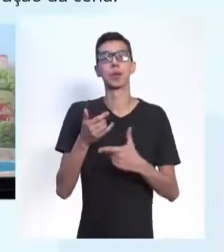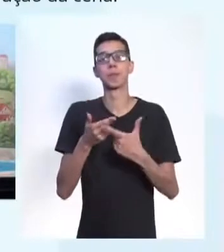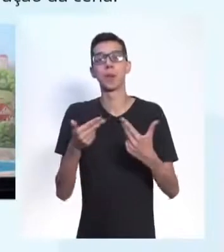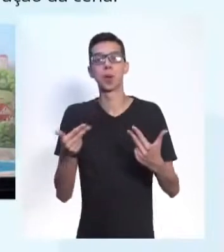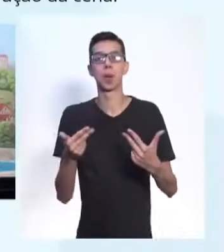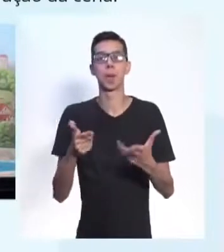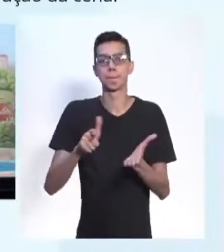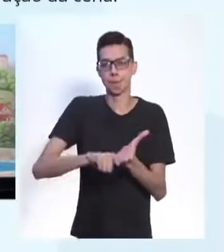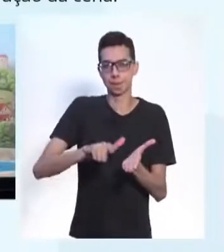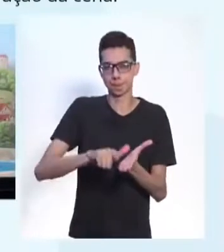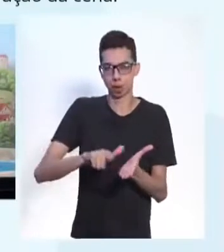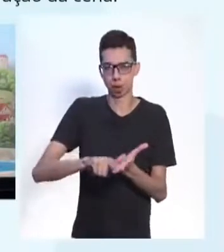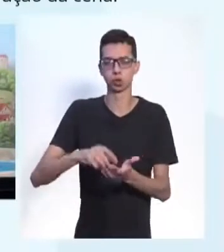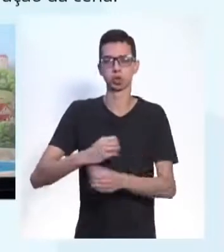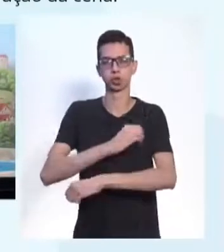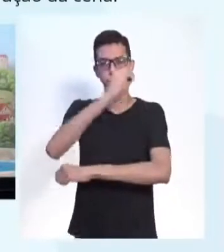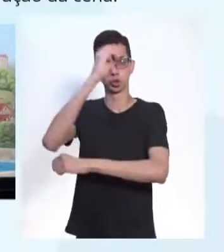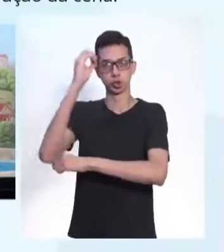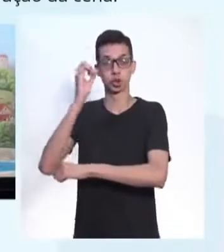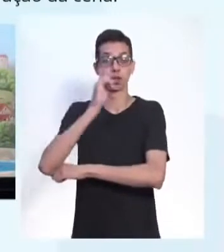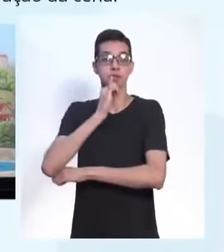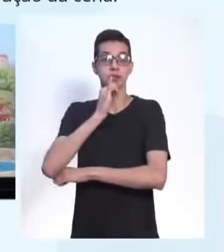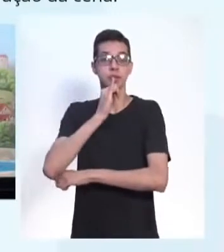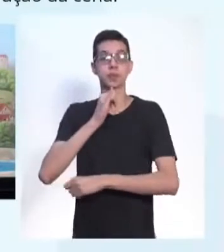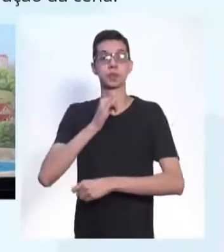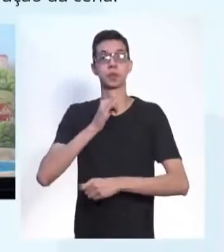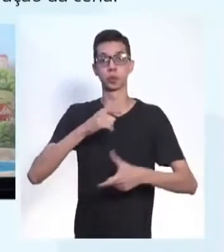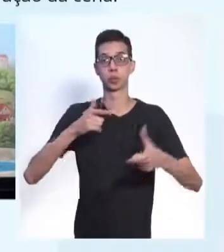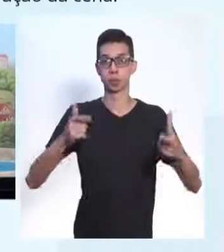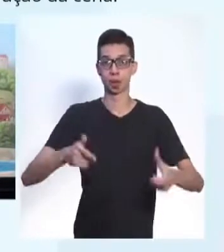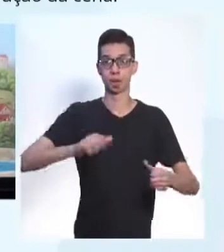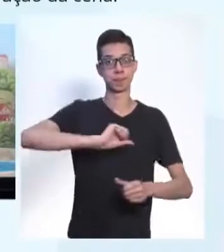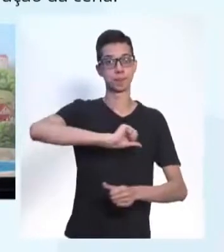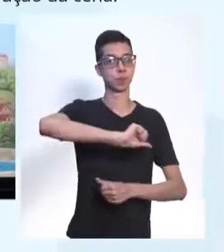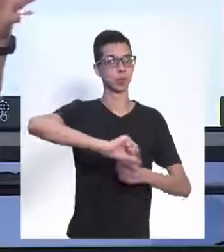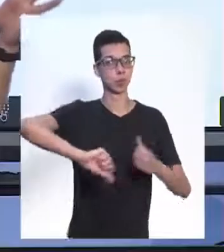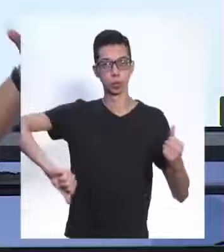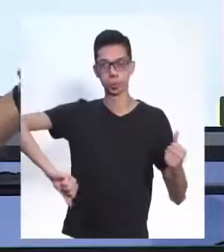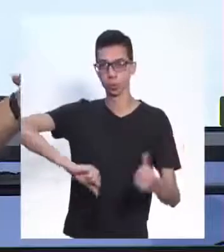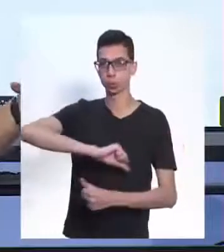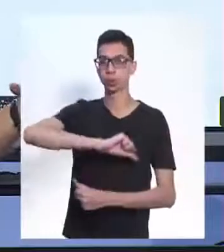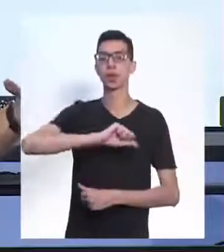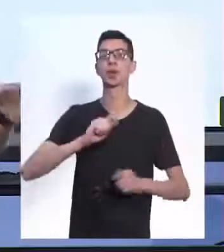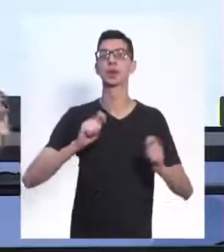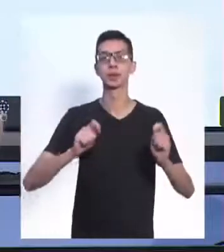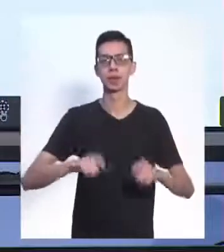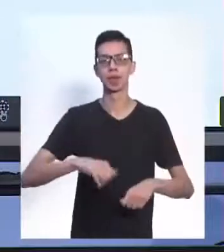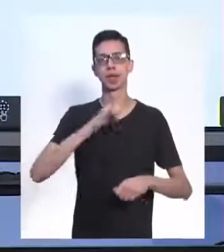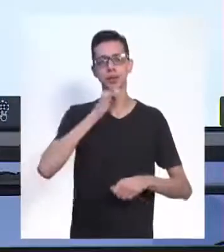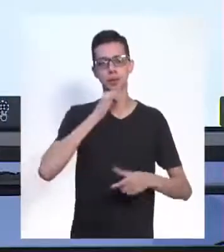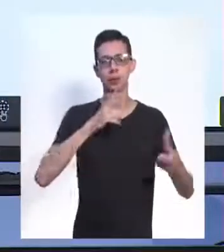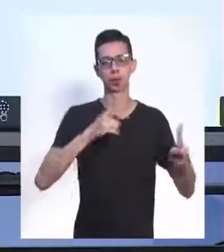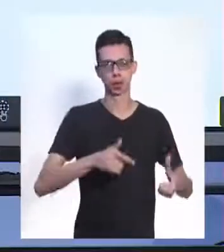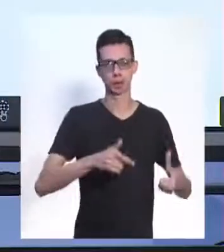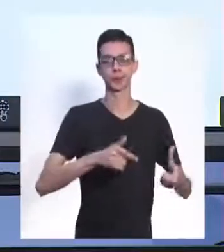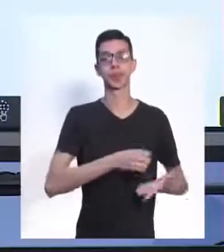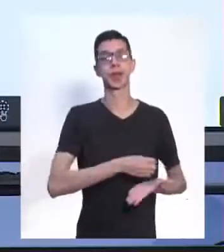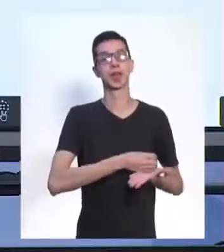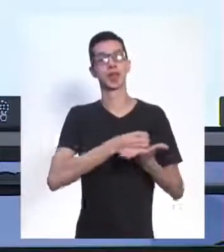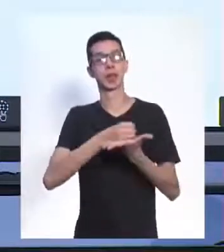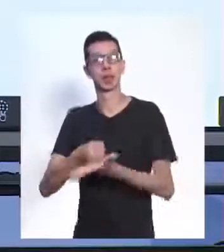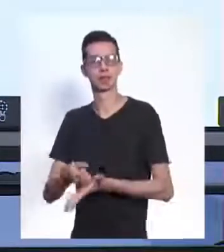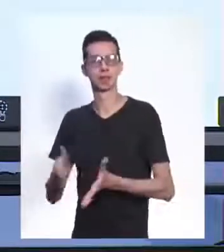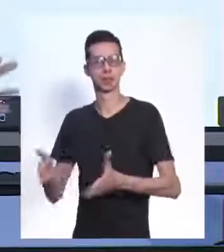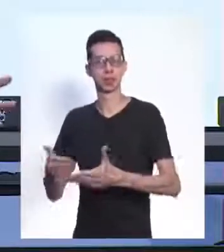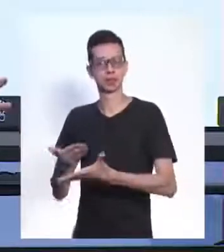mesmo sol de papel, a gente pode pegar e mudar o espaço de cena, levar para a sala de aula. Vou fazer o trabalho do fundo do mar na sala